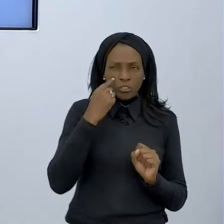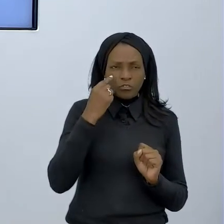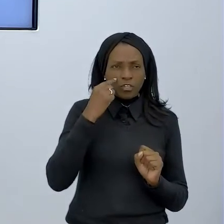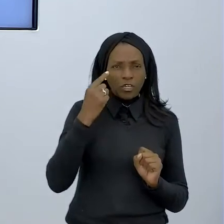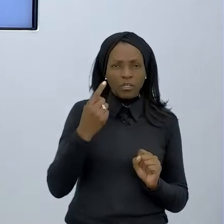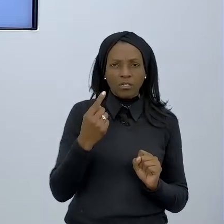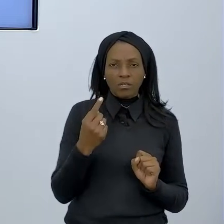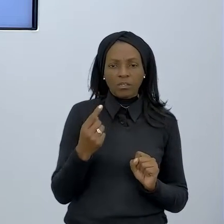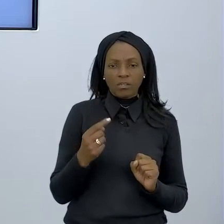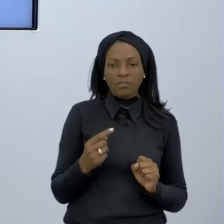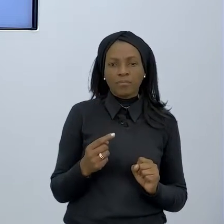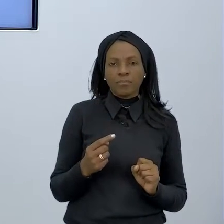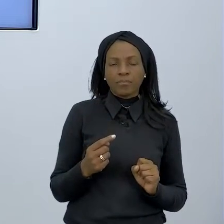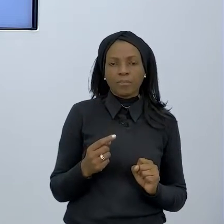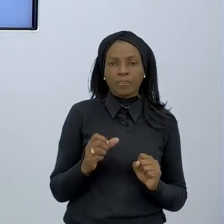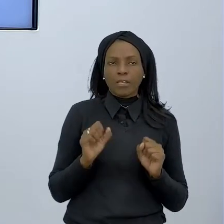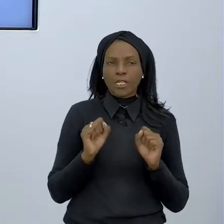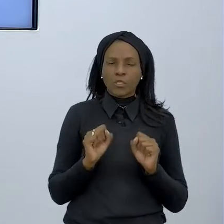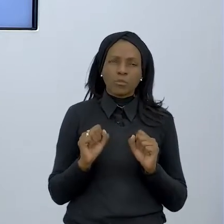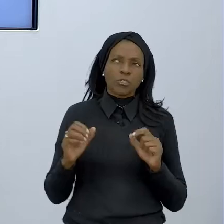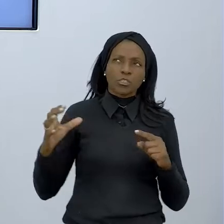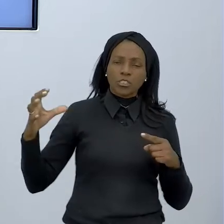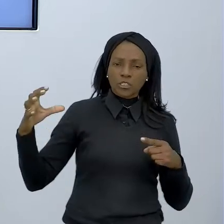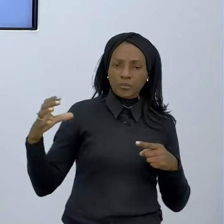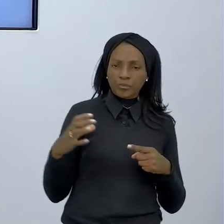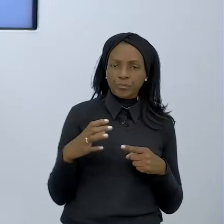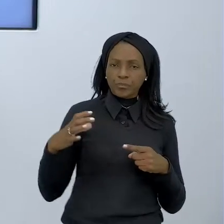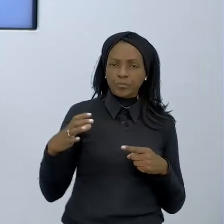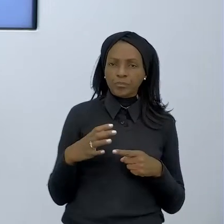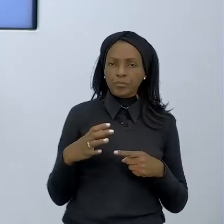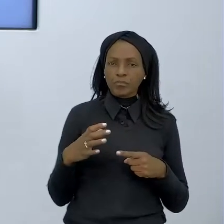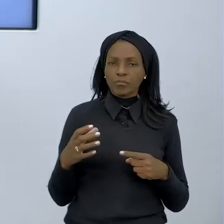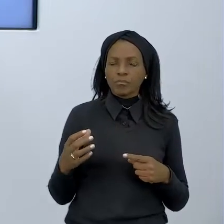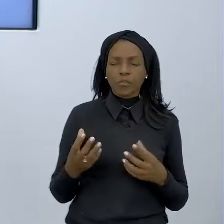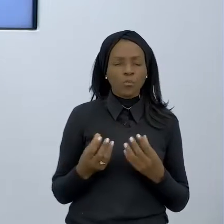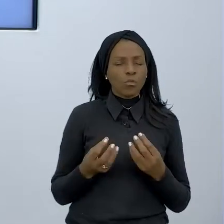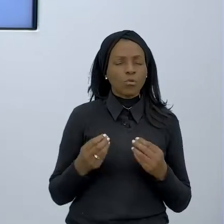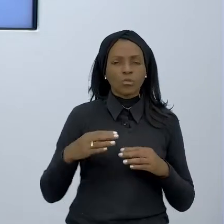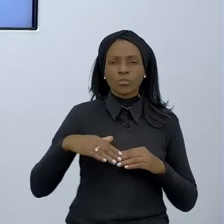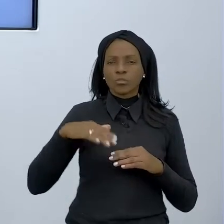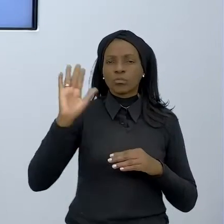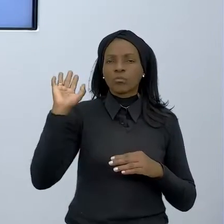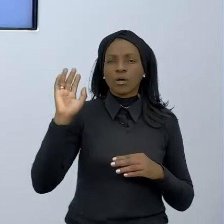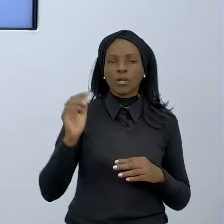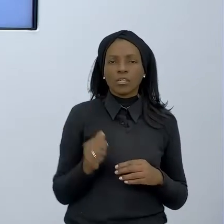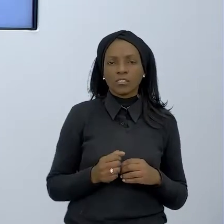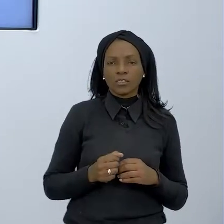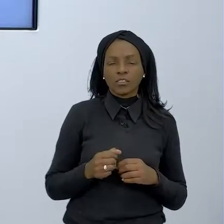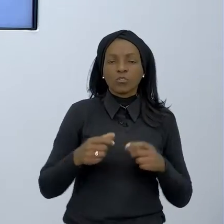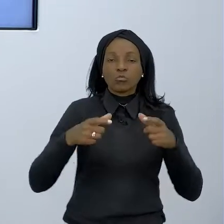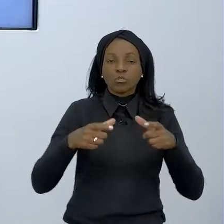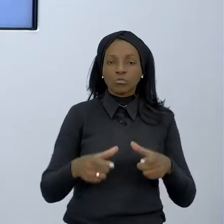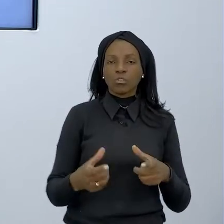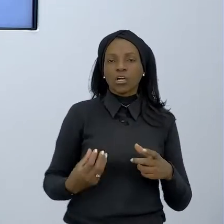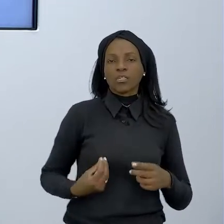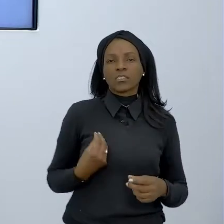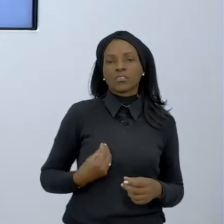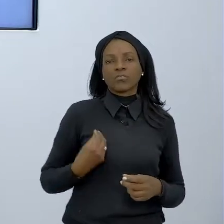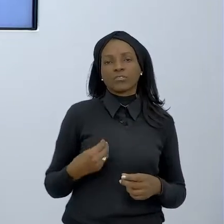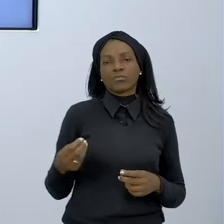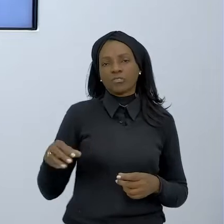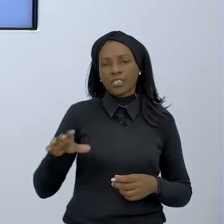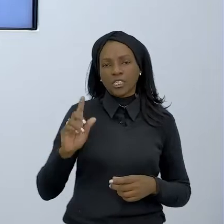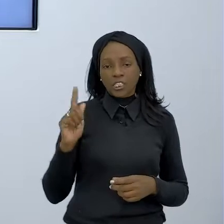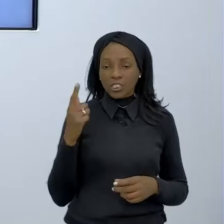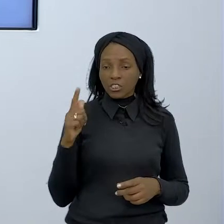visualização, ela pode ter impactos que vão muito além do espaço geográfico ao qual